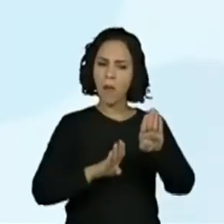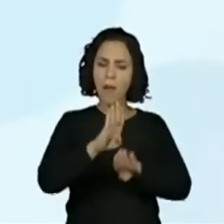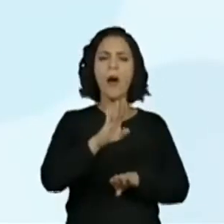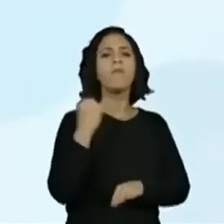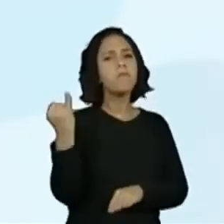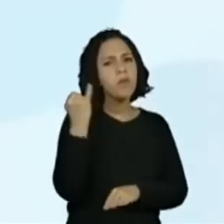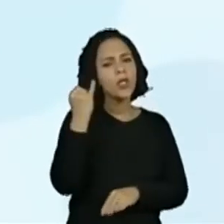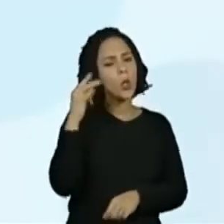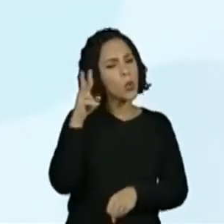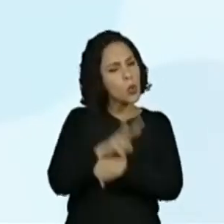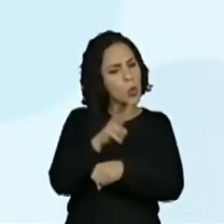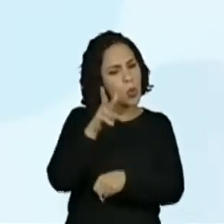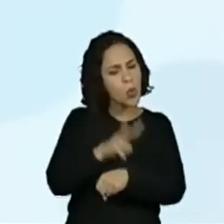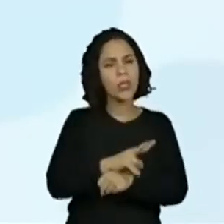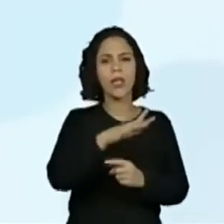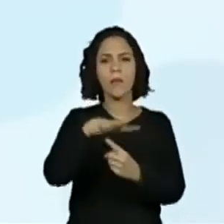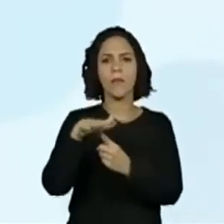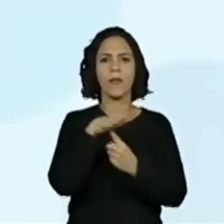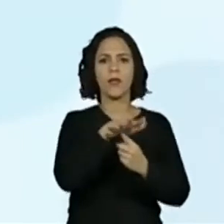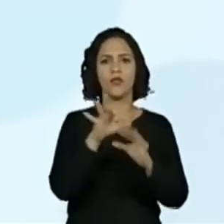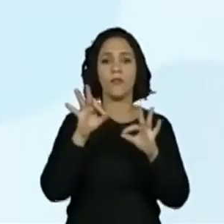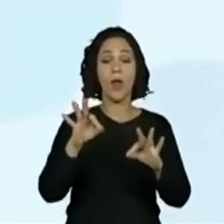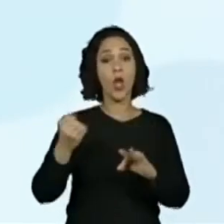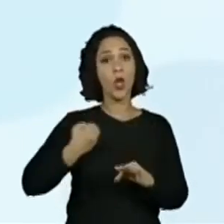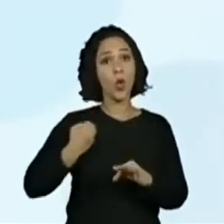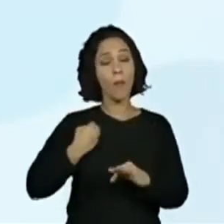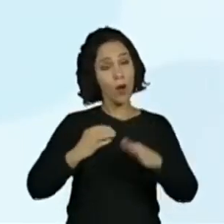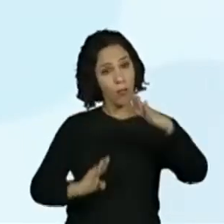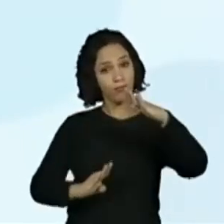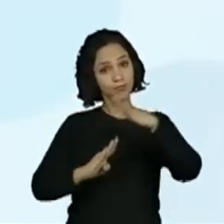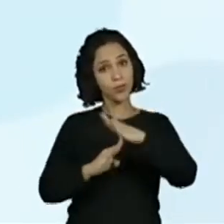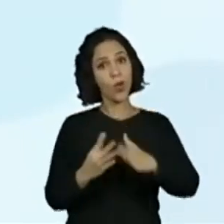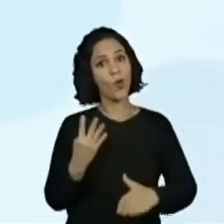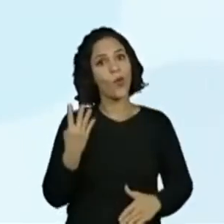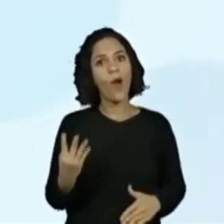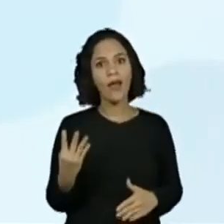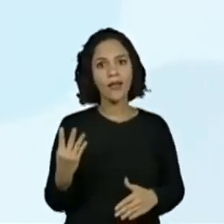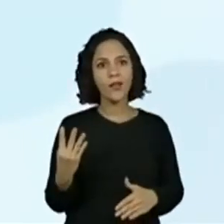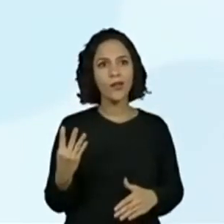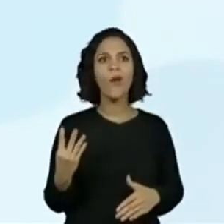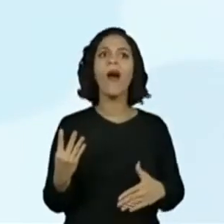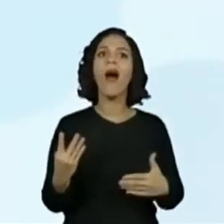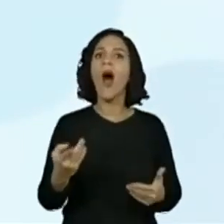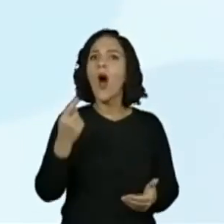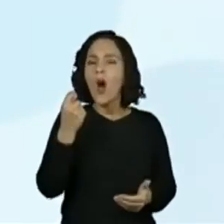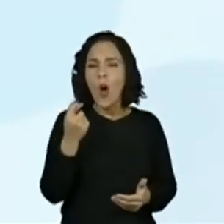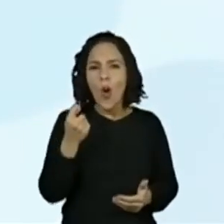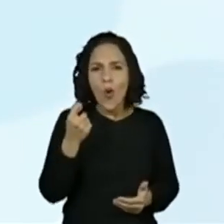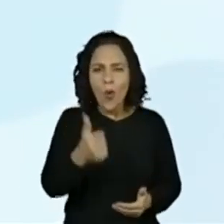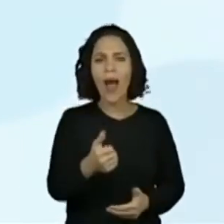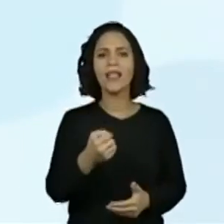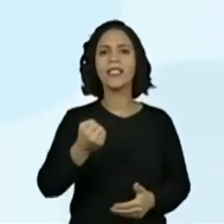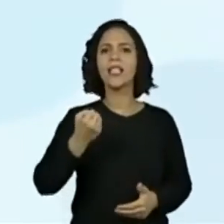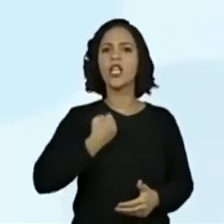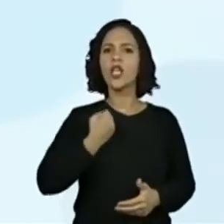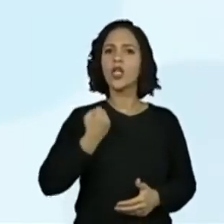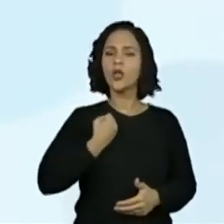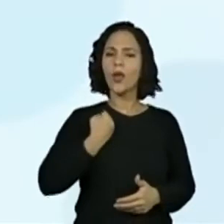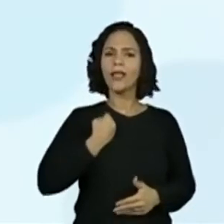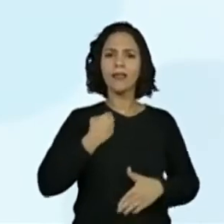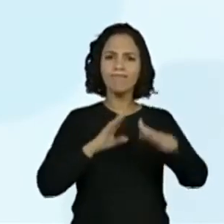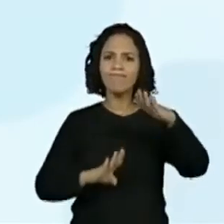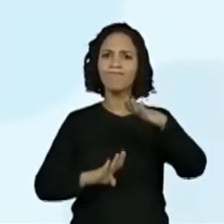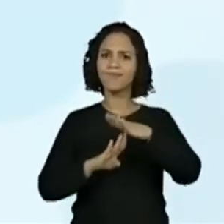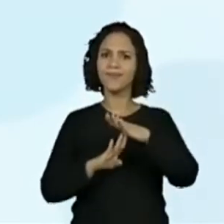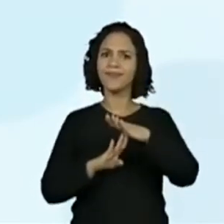o ambiente. A nota máxima é de 4. Olha só, eles chegaram quase na nota máxima. Então, já olhando